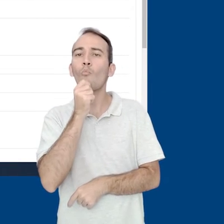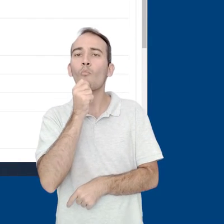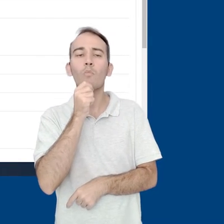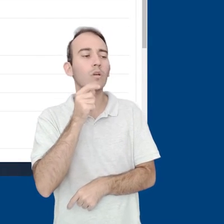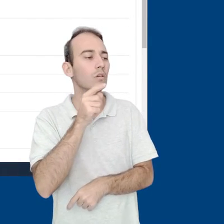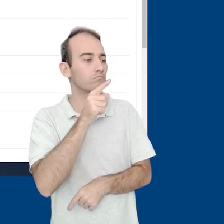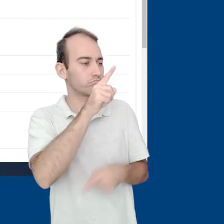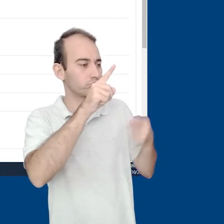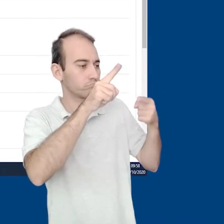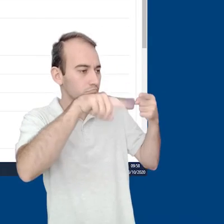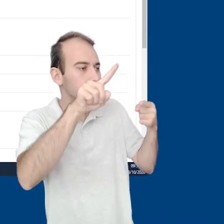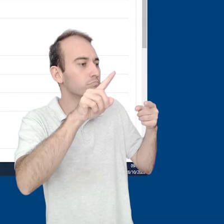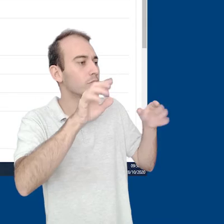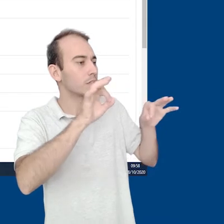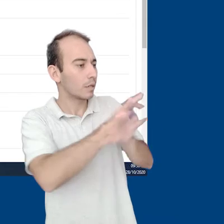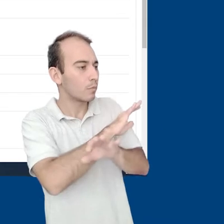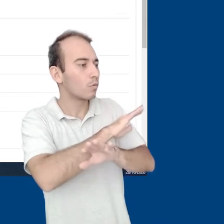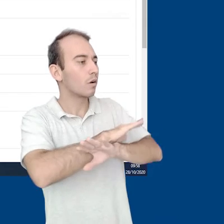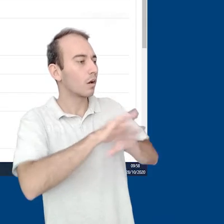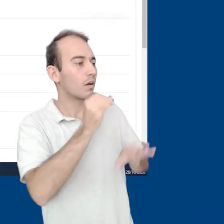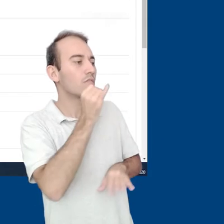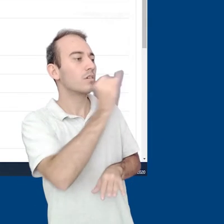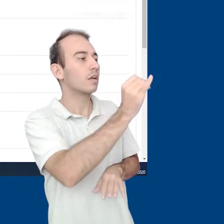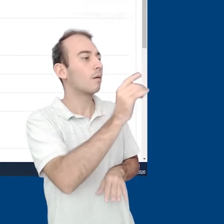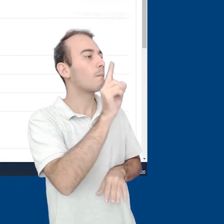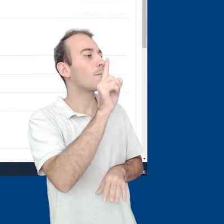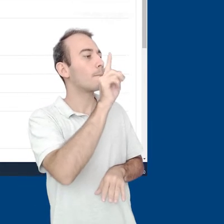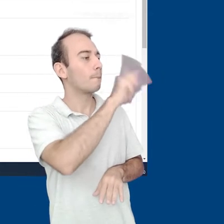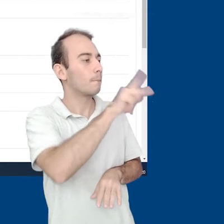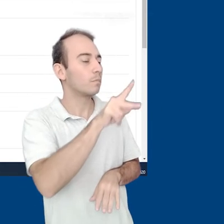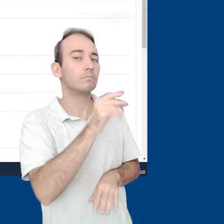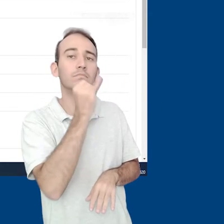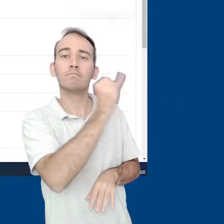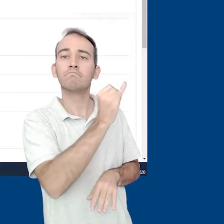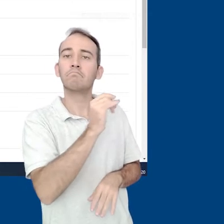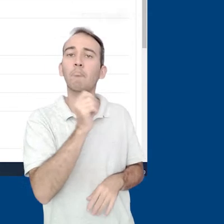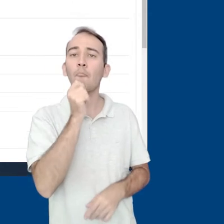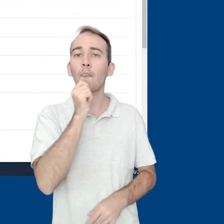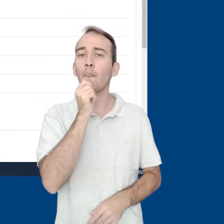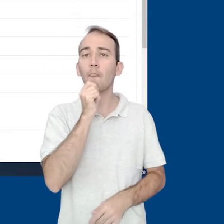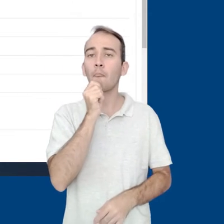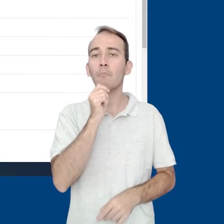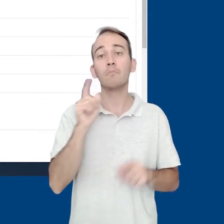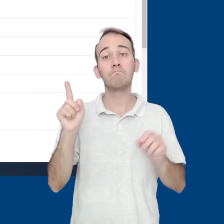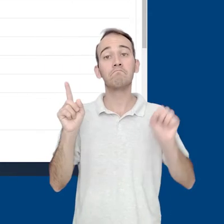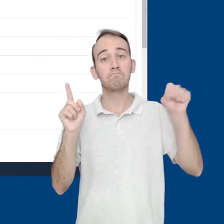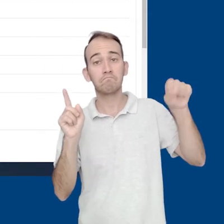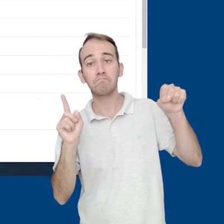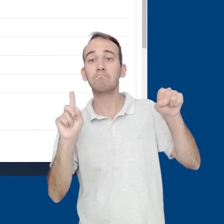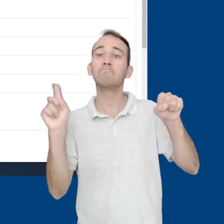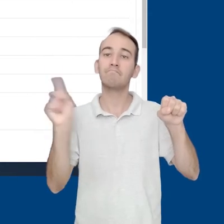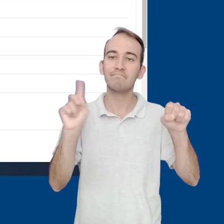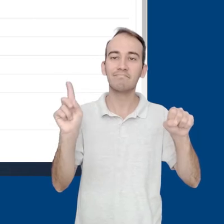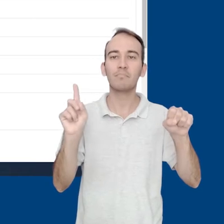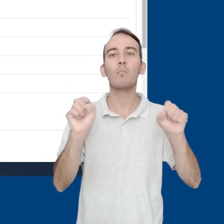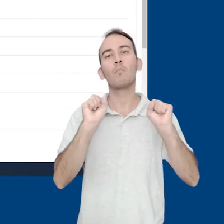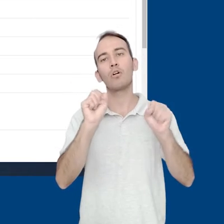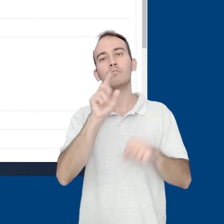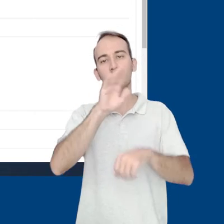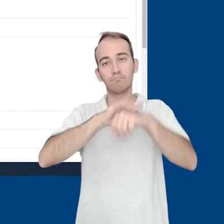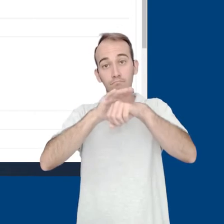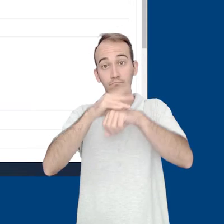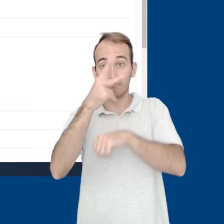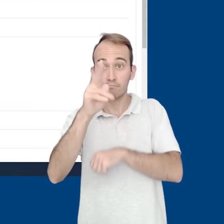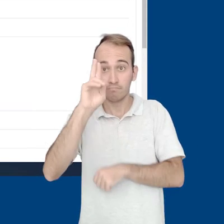a atividade como concluída ou não pelos alunos. Ok? Isso aqui é importante citar